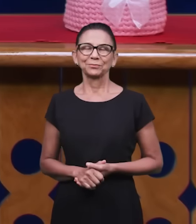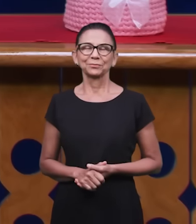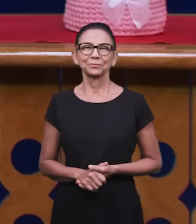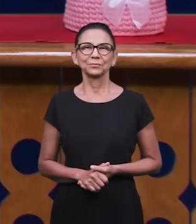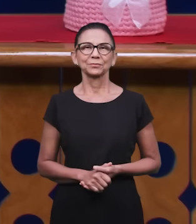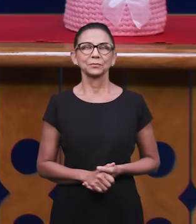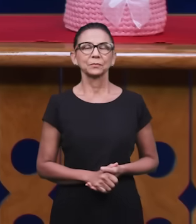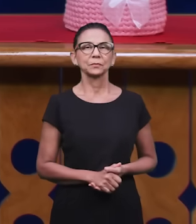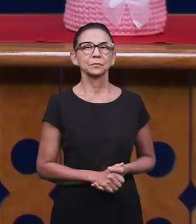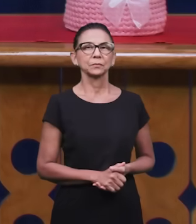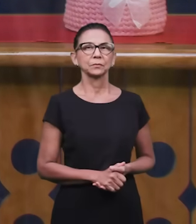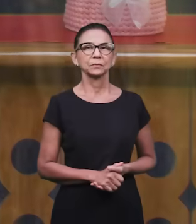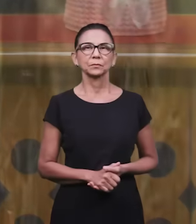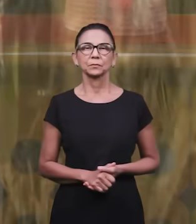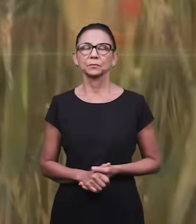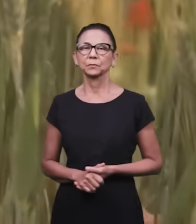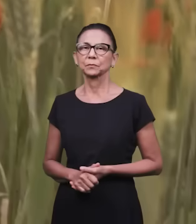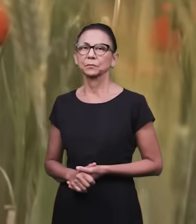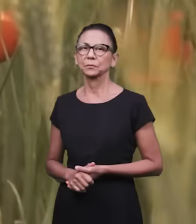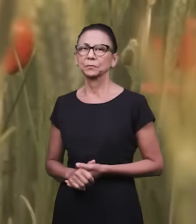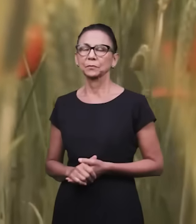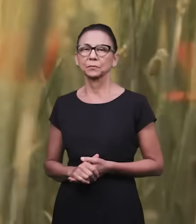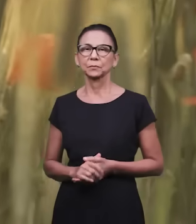pelo sangue de Jesus.